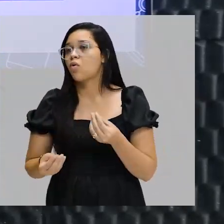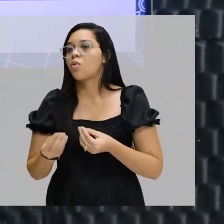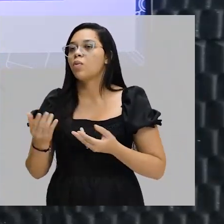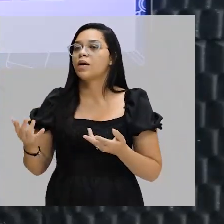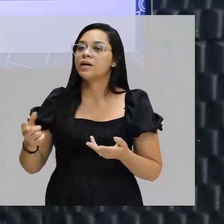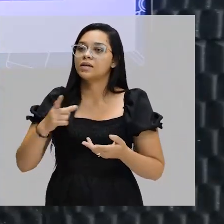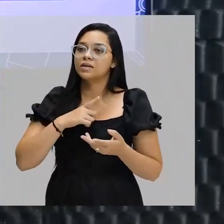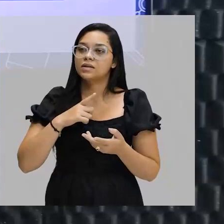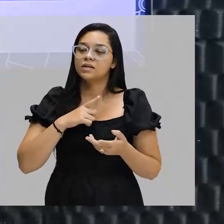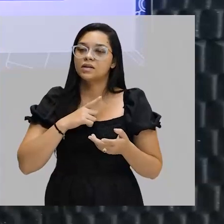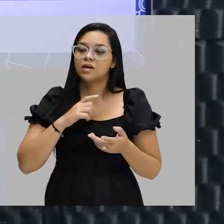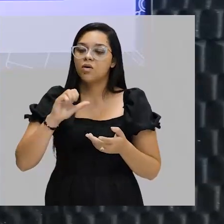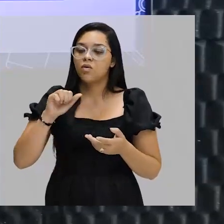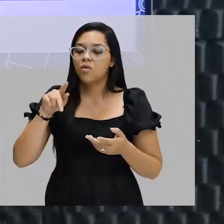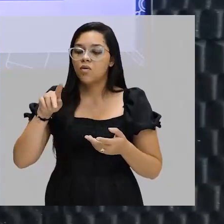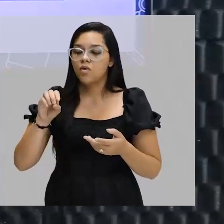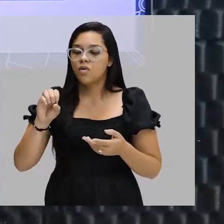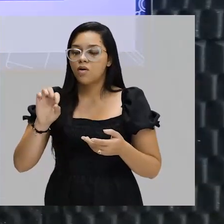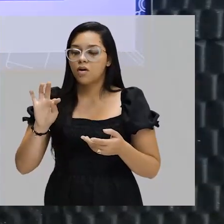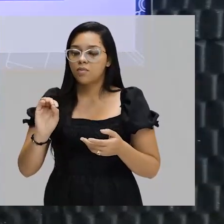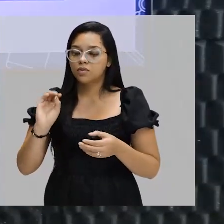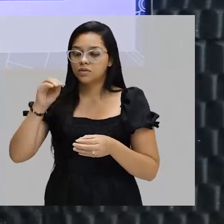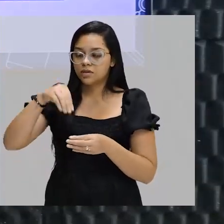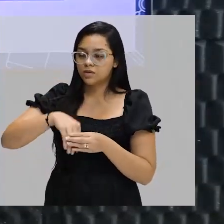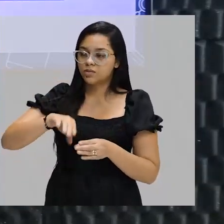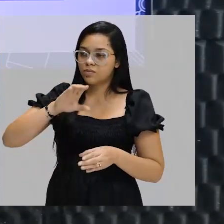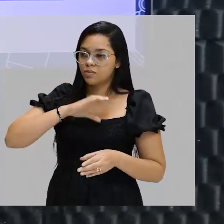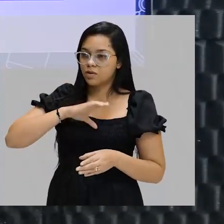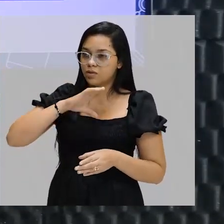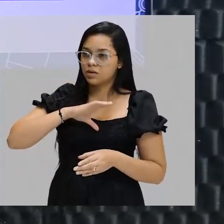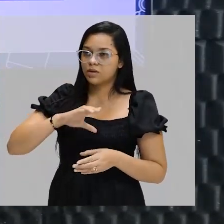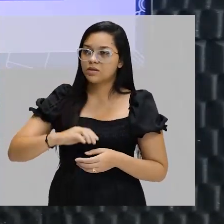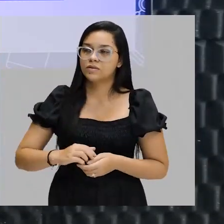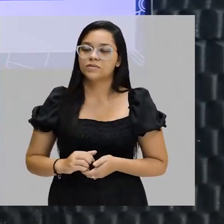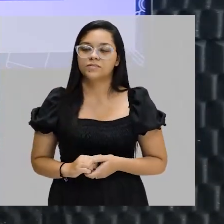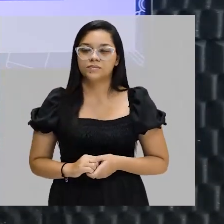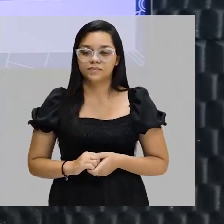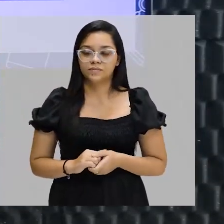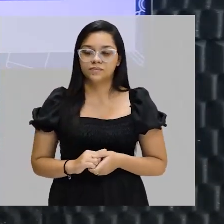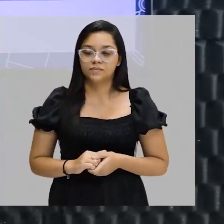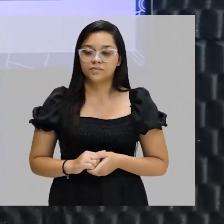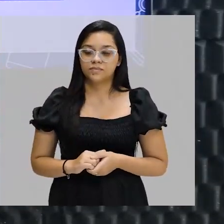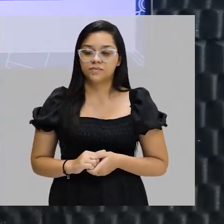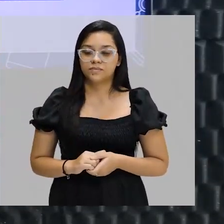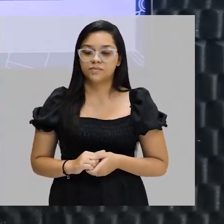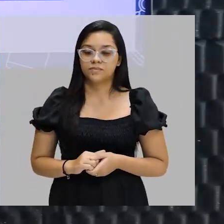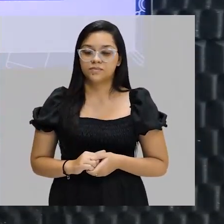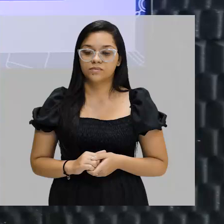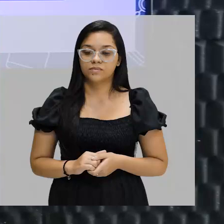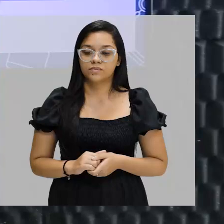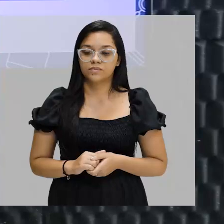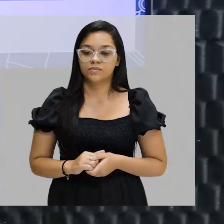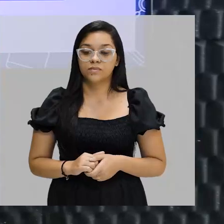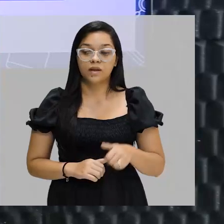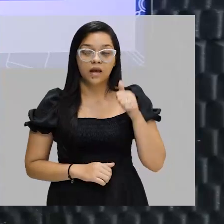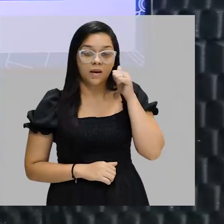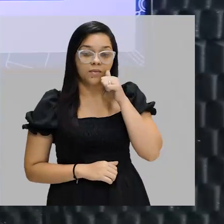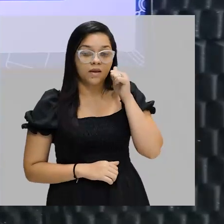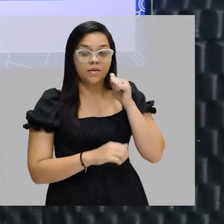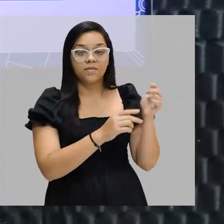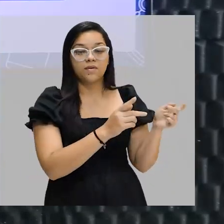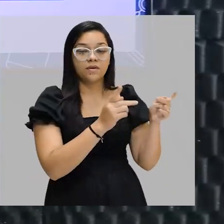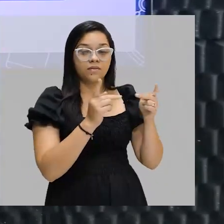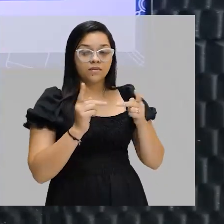um aposto, tá? Dentro da língua portuguesa. The woman who visited me in the hospital was very kind.